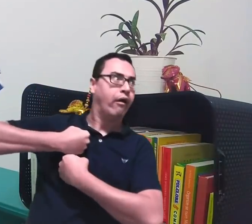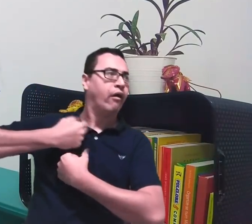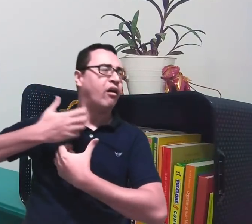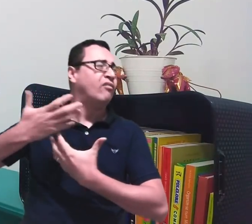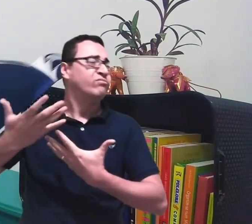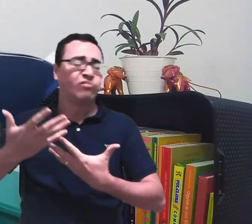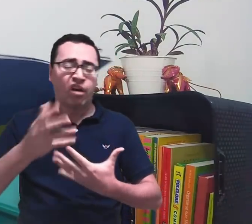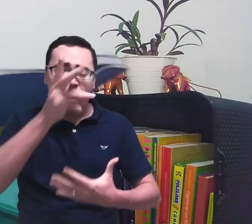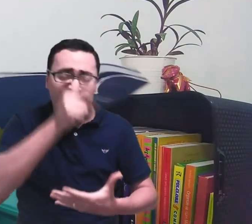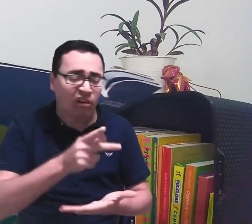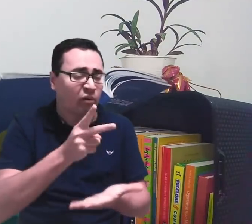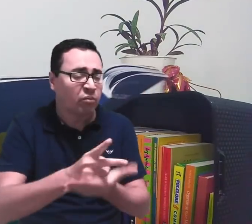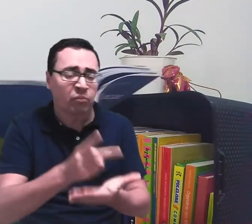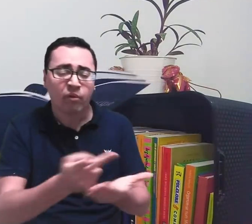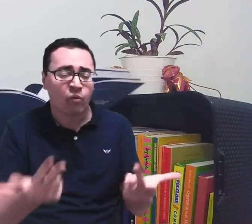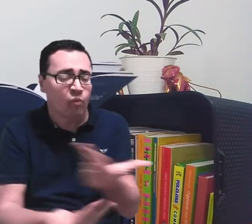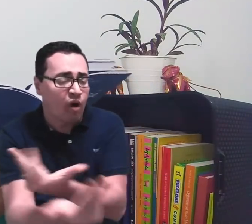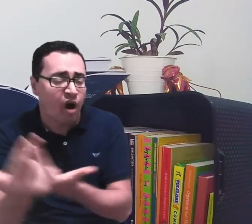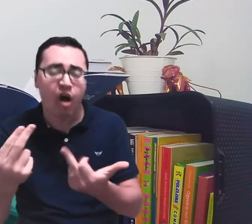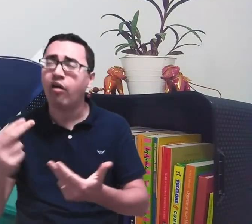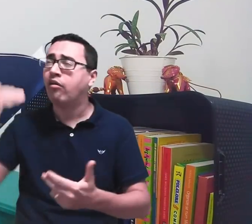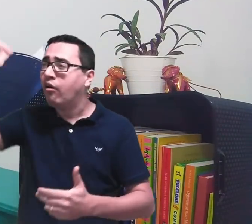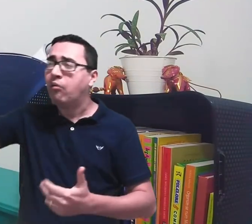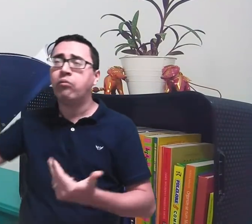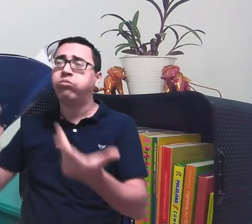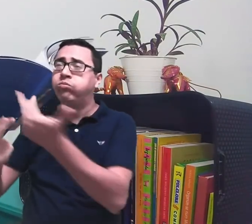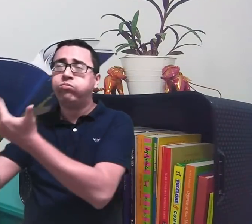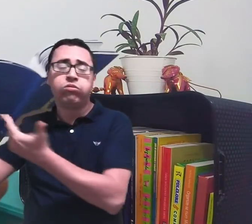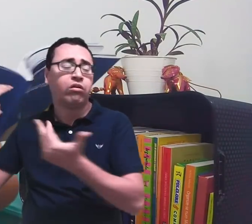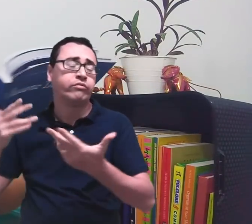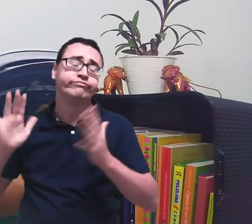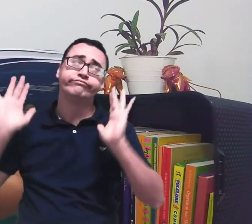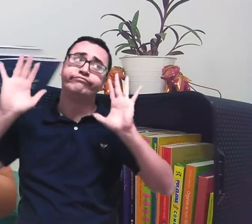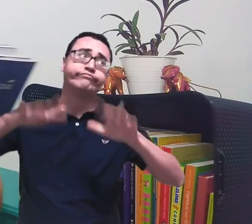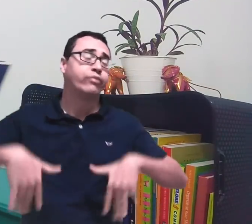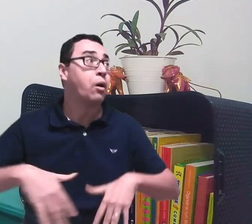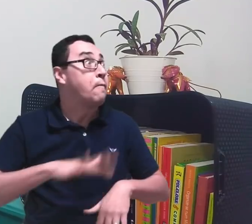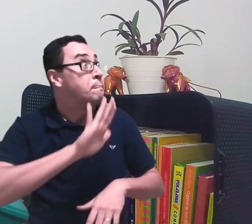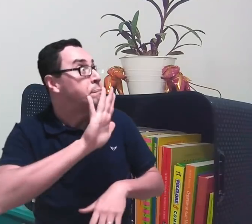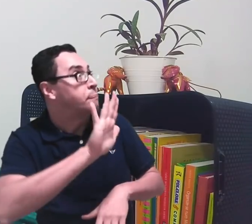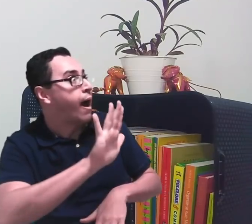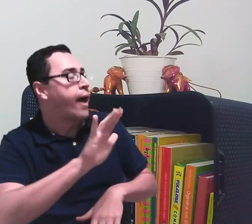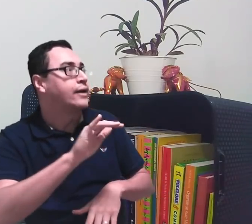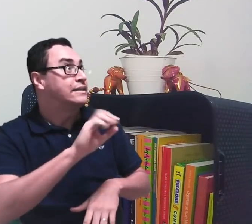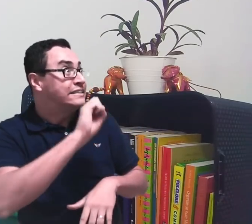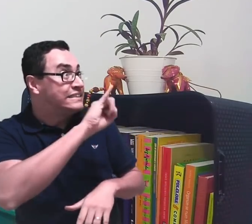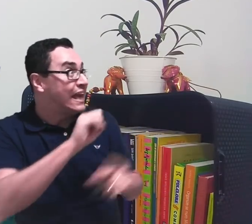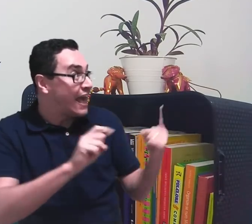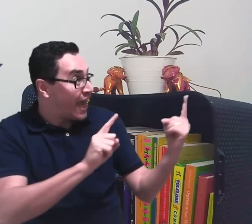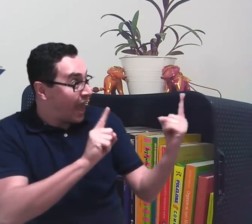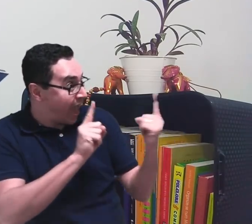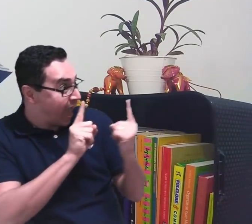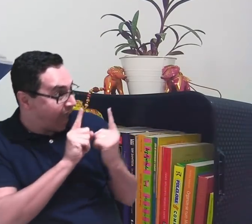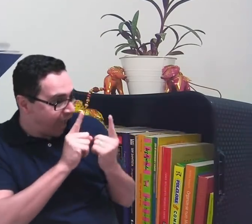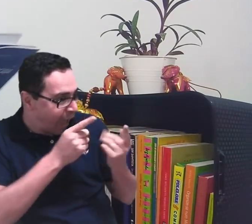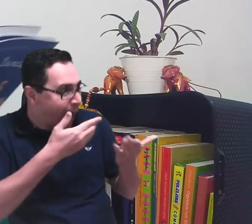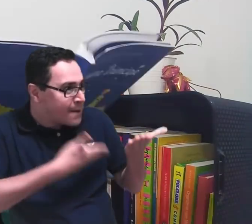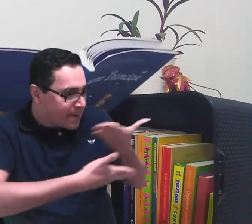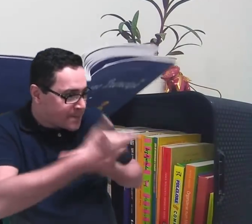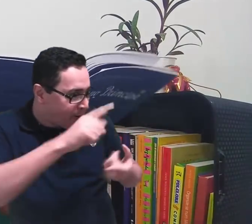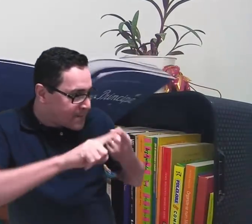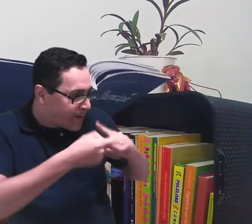parecem também. Isso me aborrece um pouco. Mas se você me cativar, minha vida se